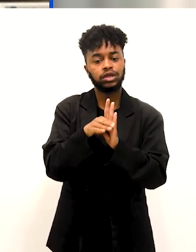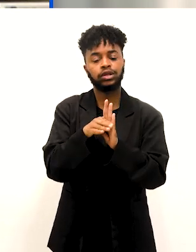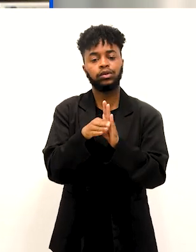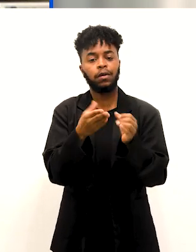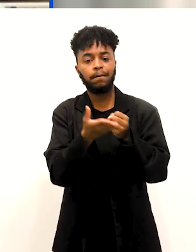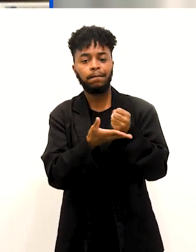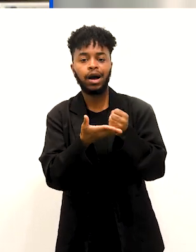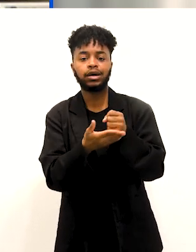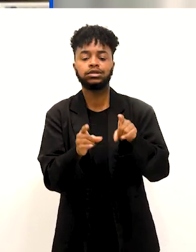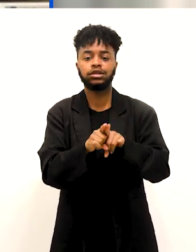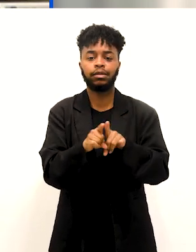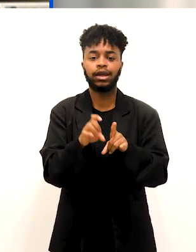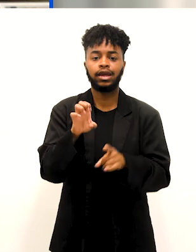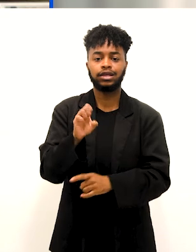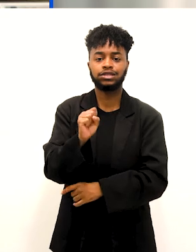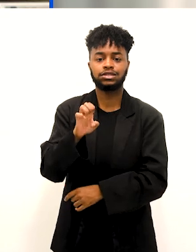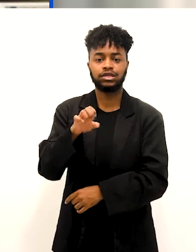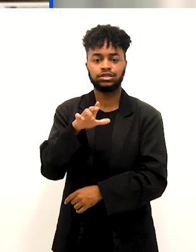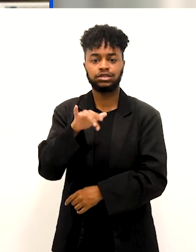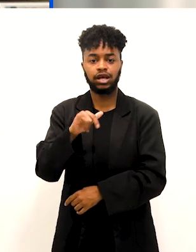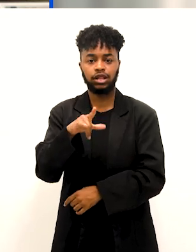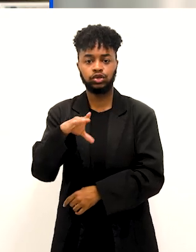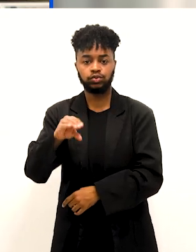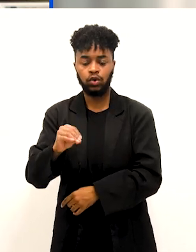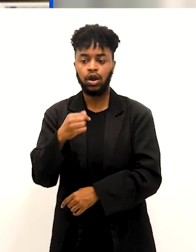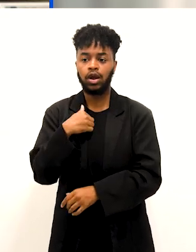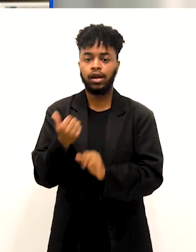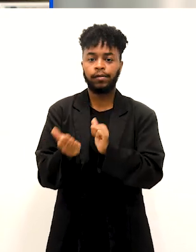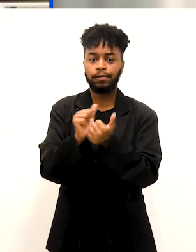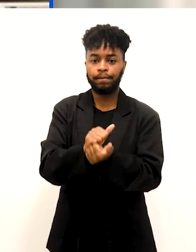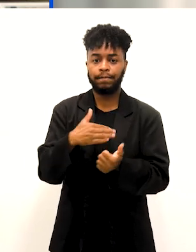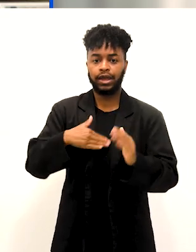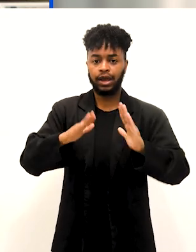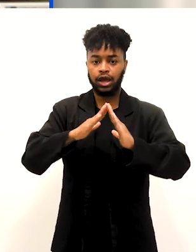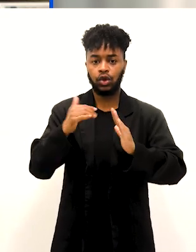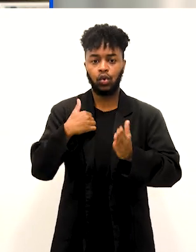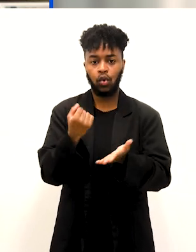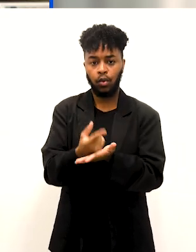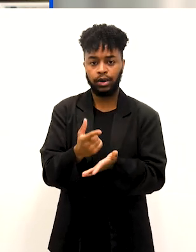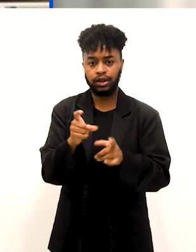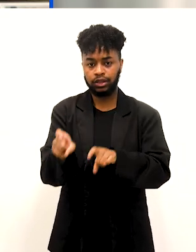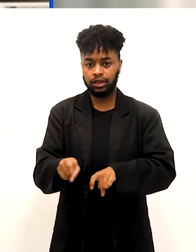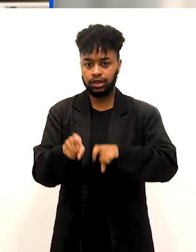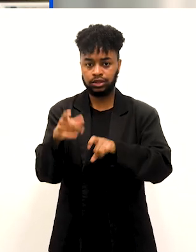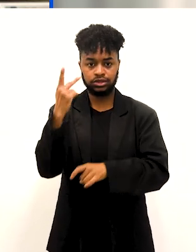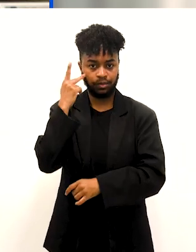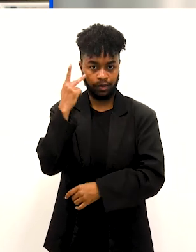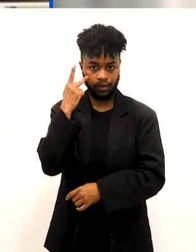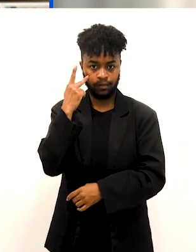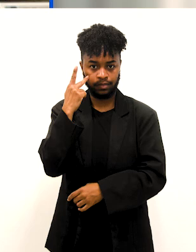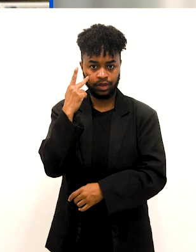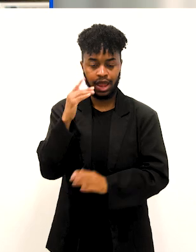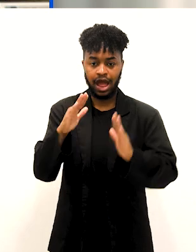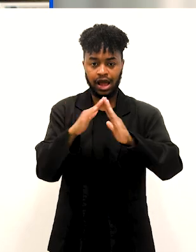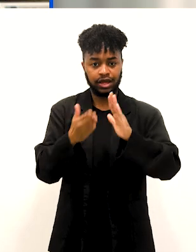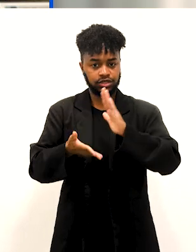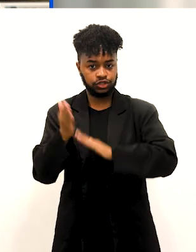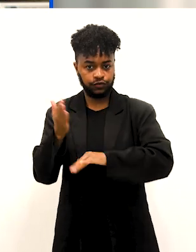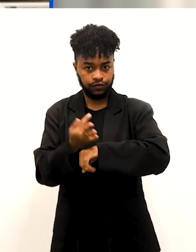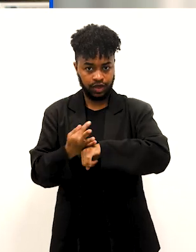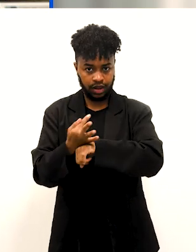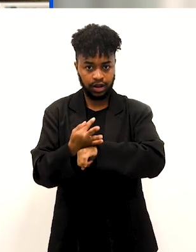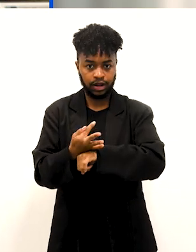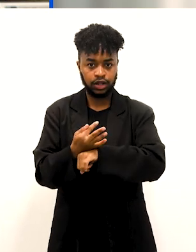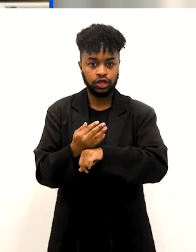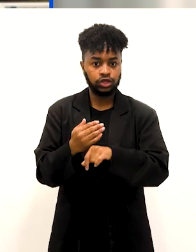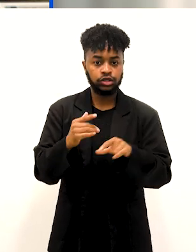essencialismo. E uma das experiências que eu fiz foi adaptar uma casa que eu comprei no interior de São Paulo, seria a nossa casa de veraneio, mas adaptar essa casa para que ela